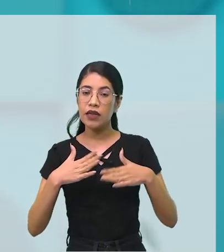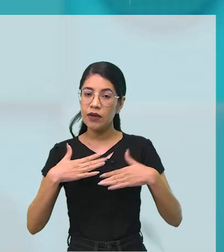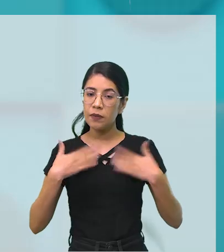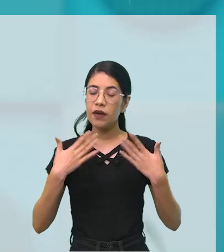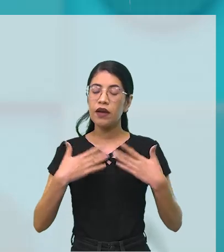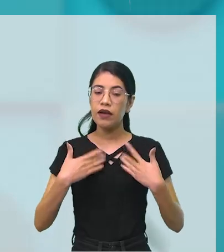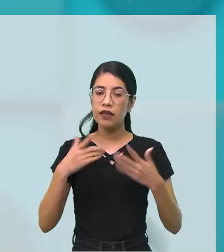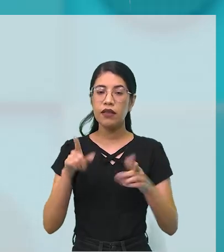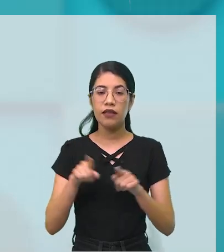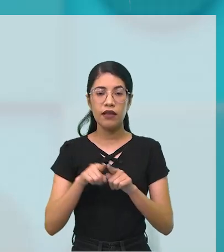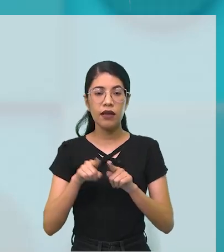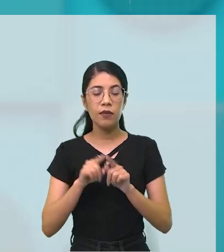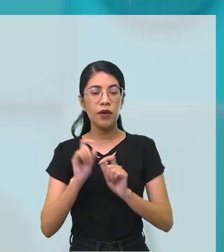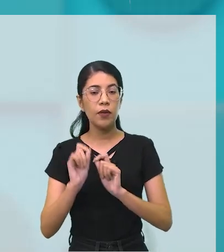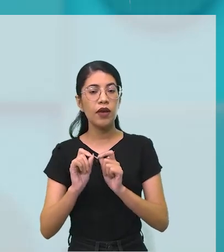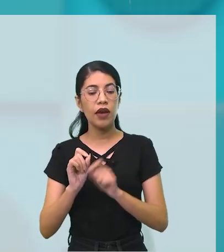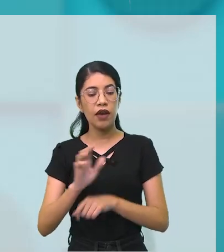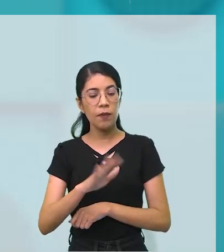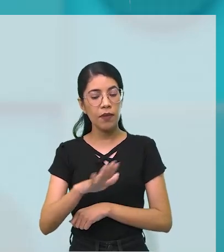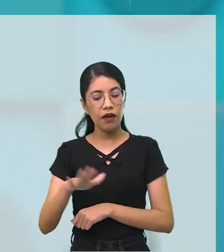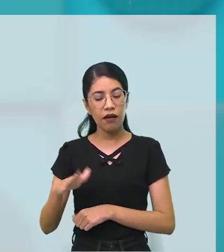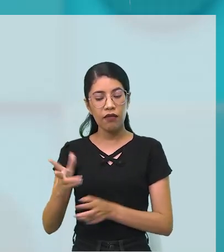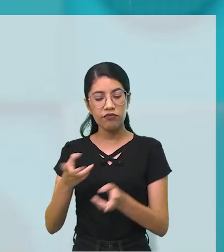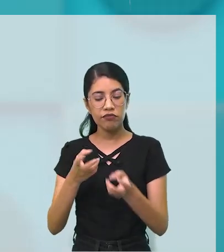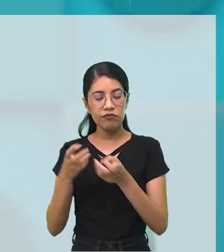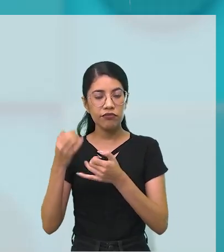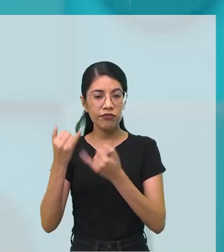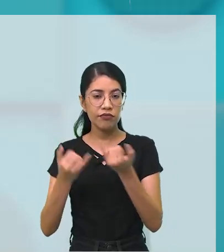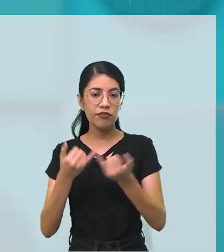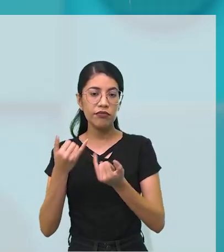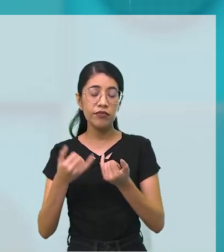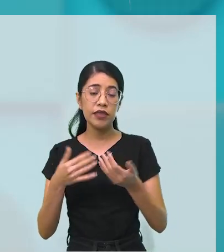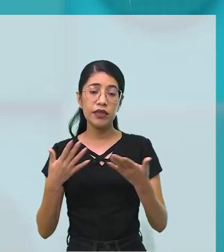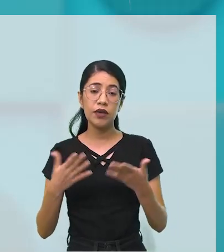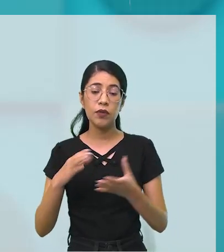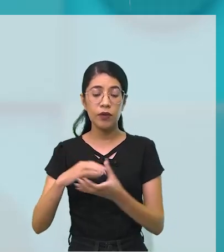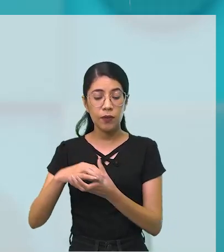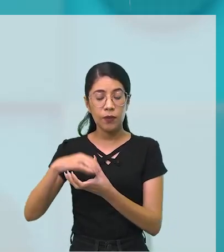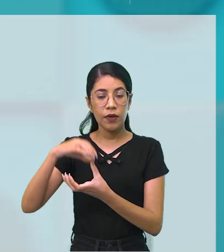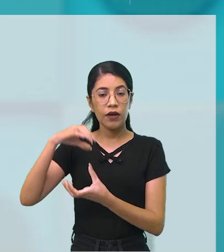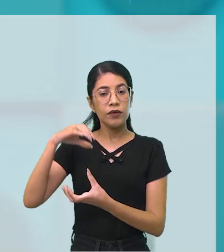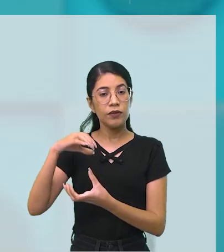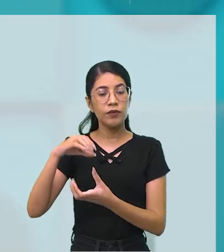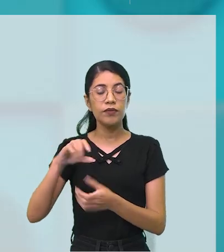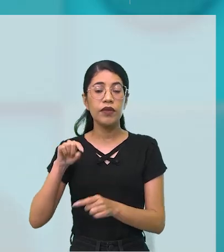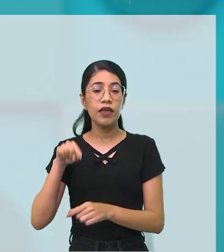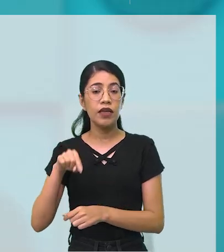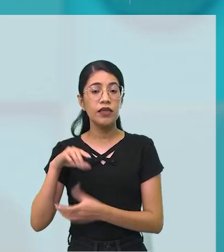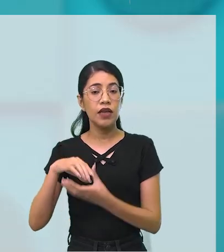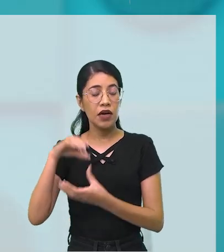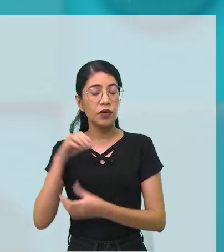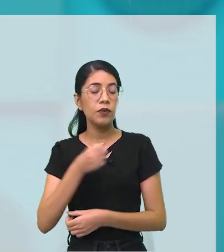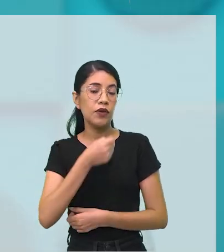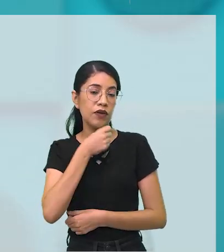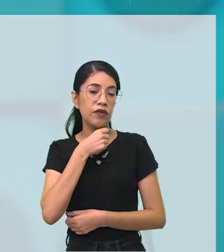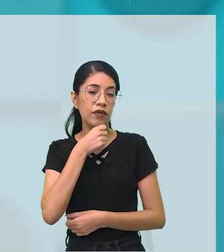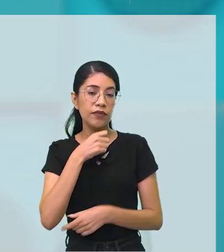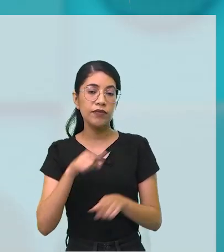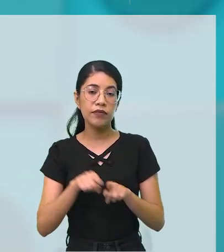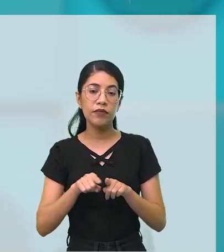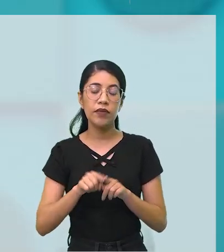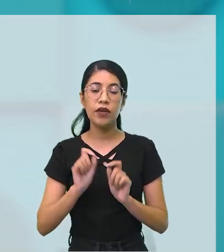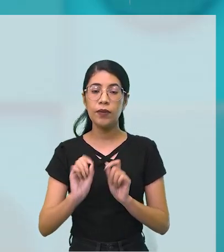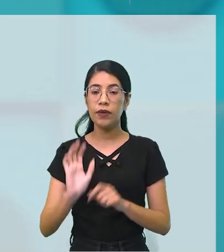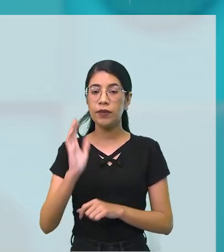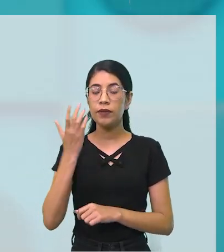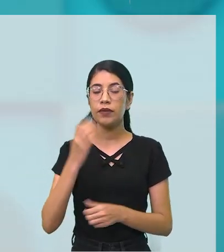ainda assim com a alegria dos pequenos, né? Então agora já tem um adulto e esse adulto um dia envelhece. E aí vai fazer